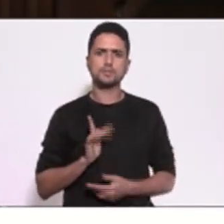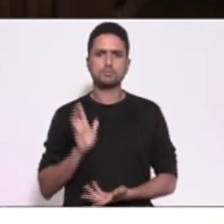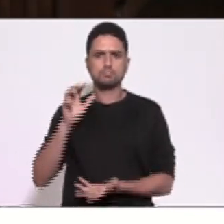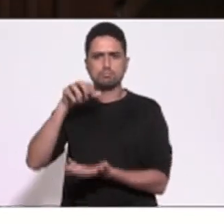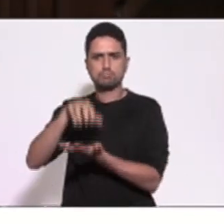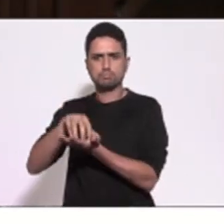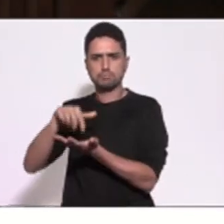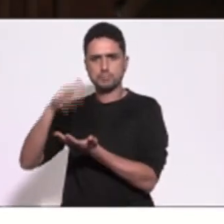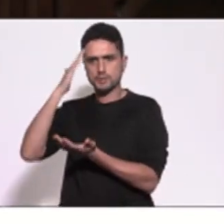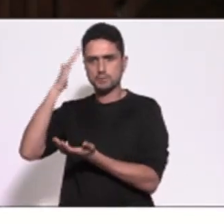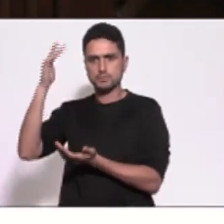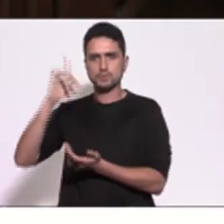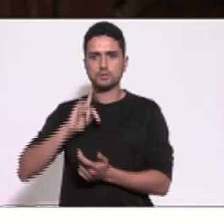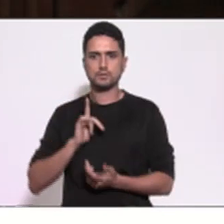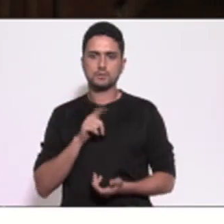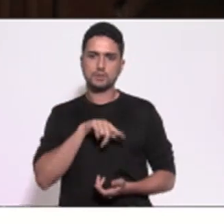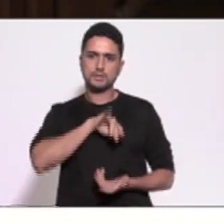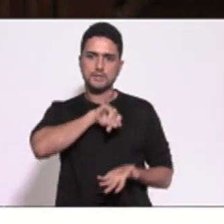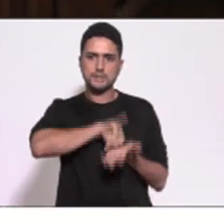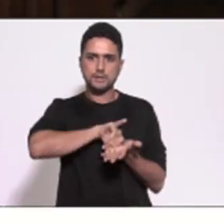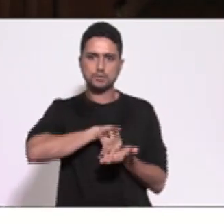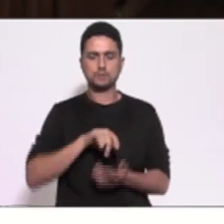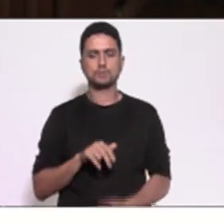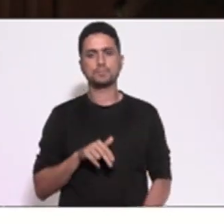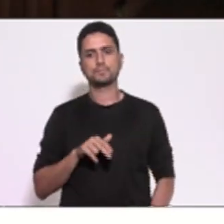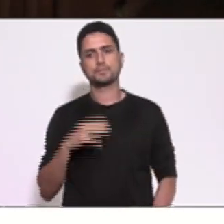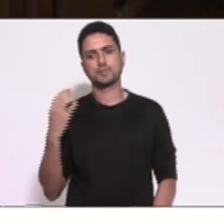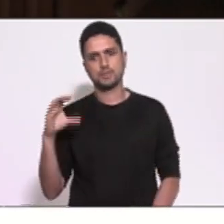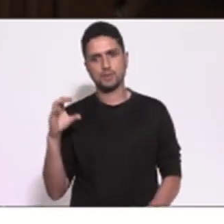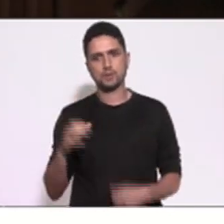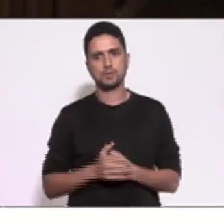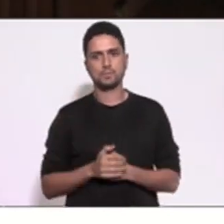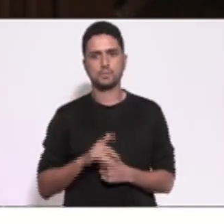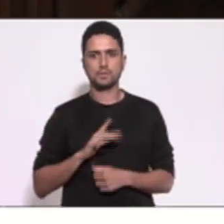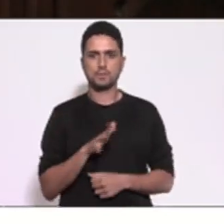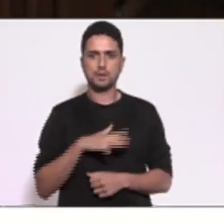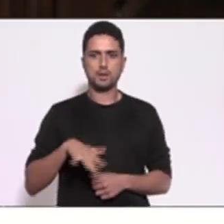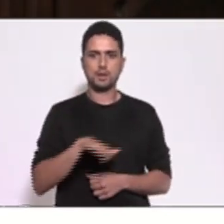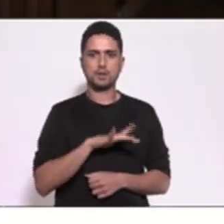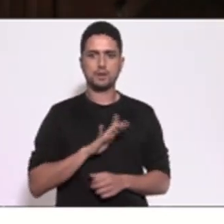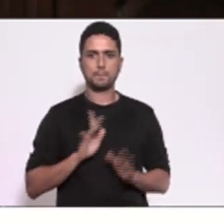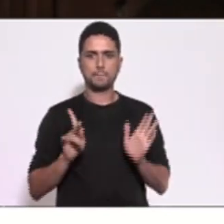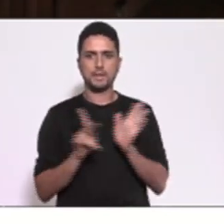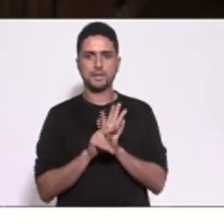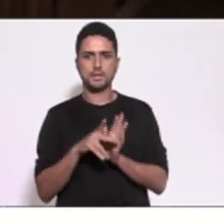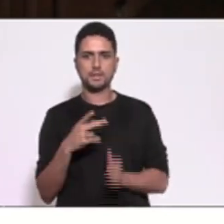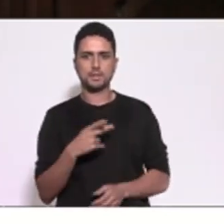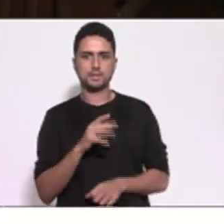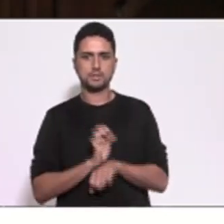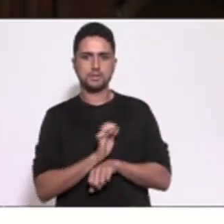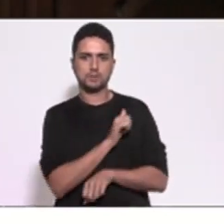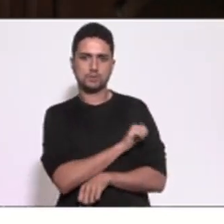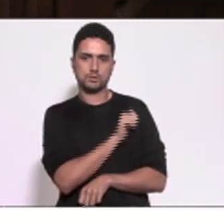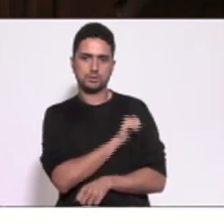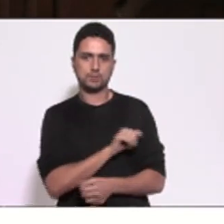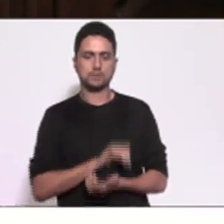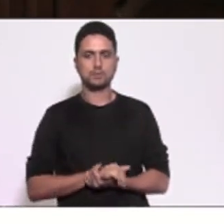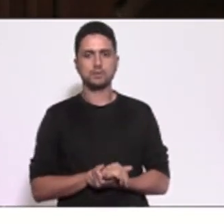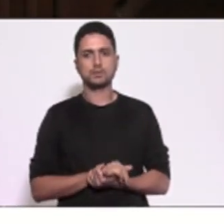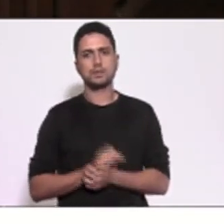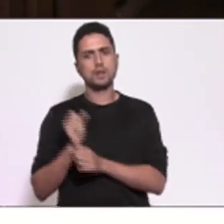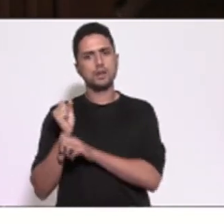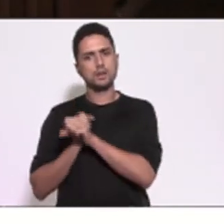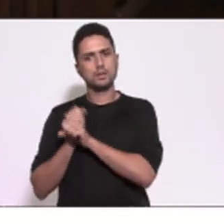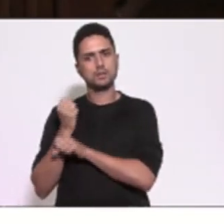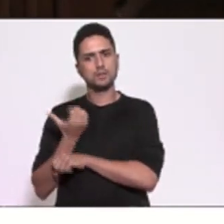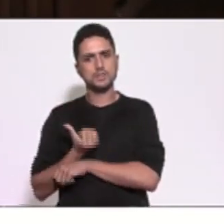principal no centro de Niterói, numa área que pertence ao estado do Rio de Janeiro, que nos anos